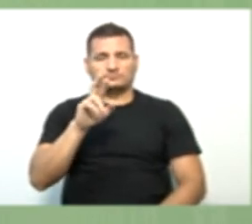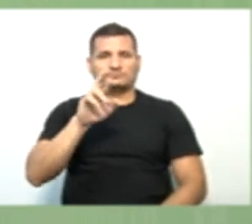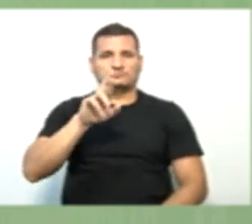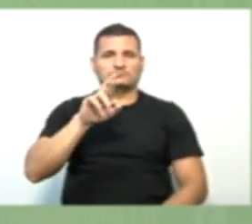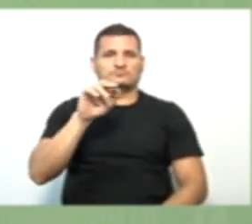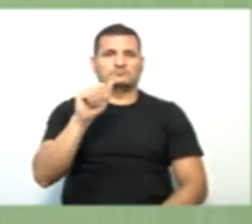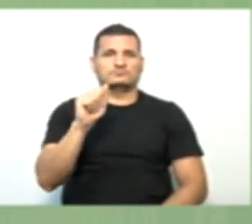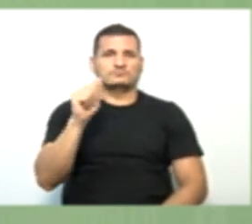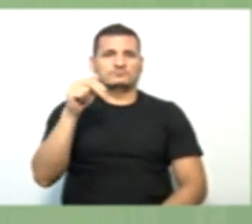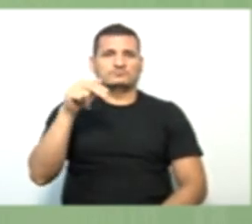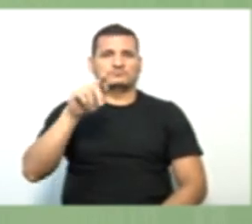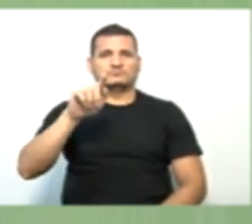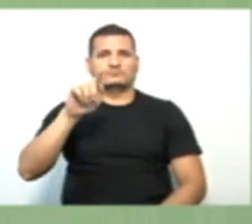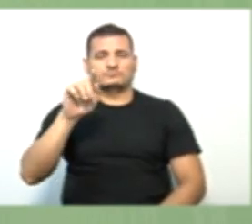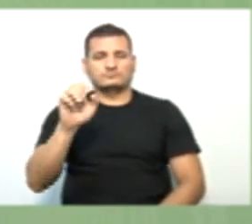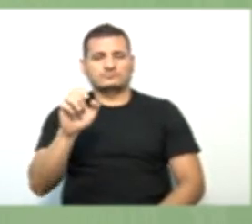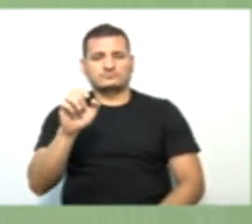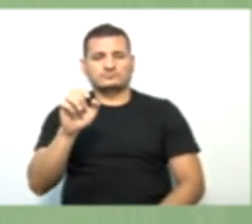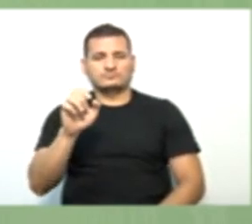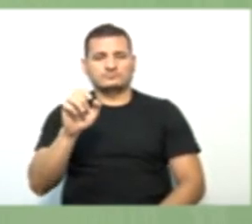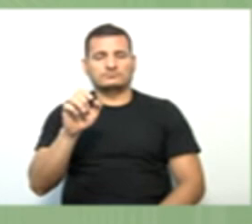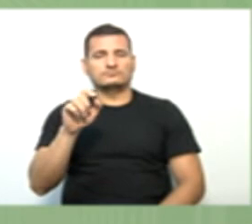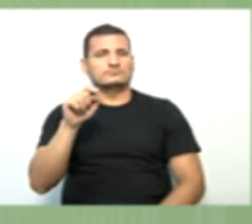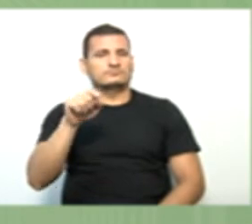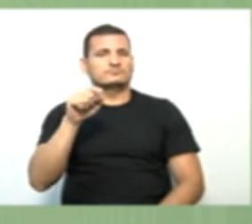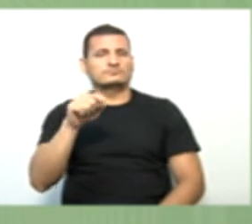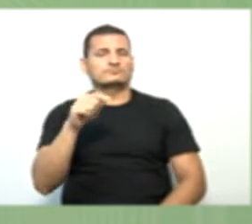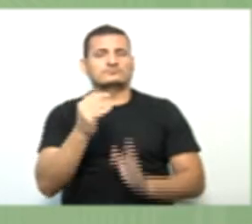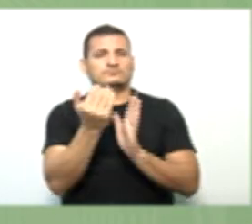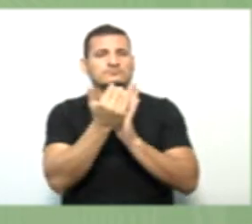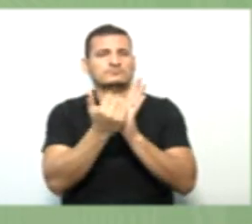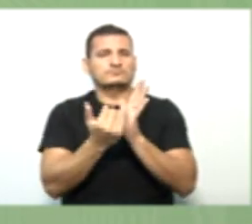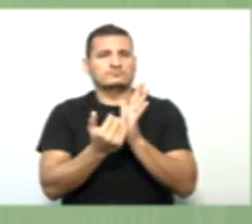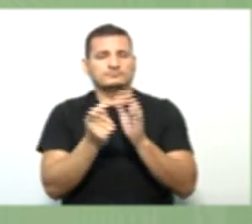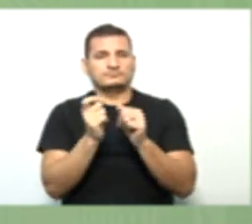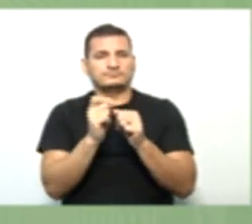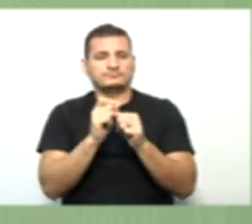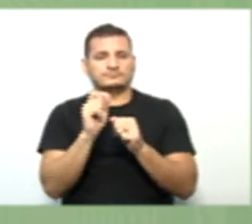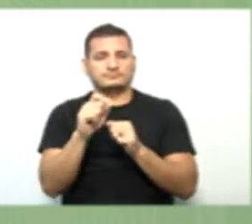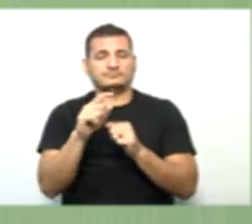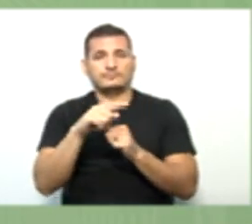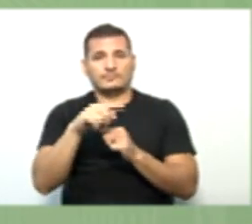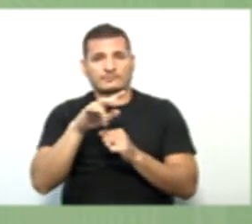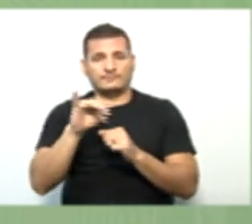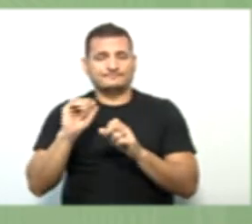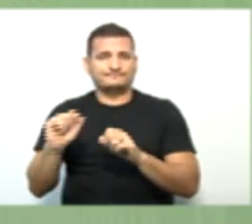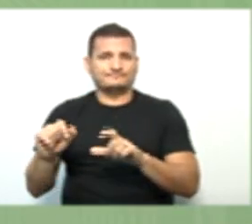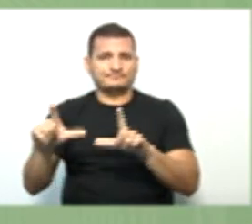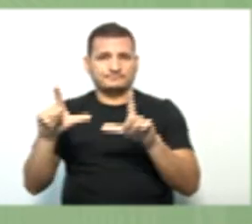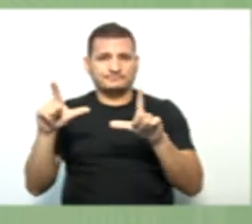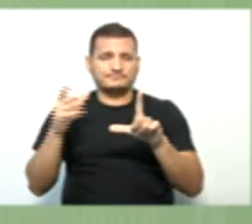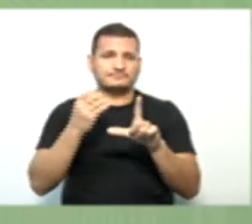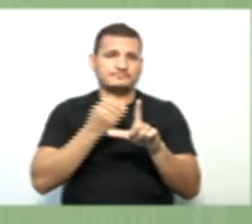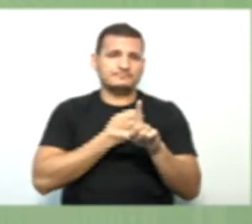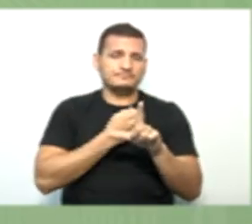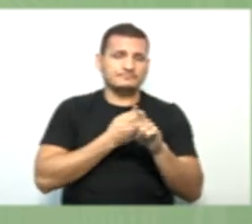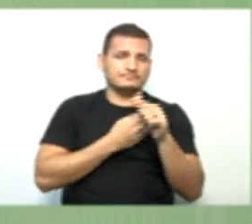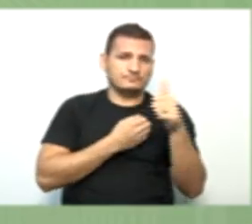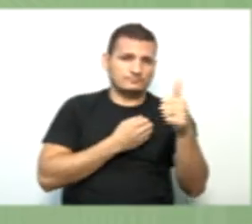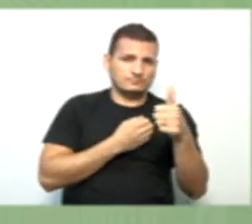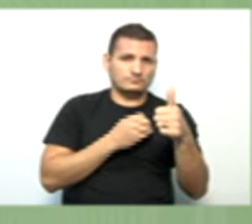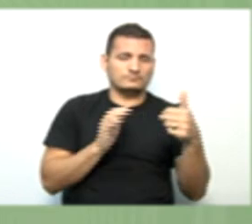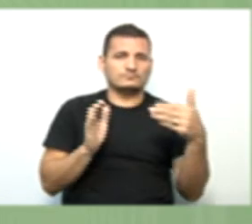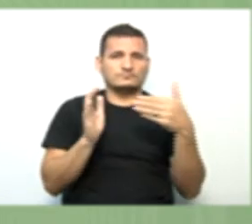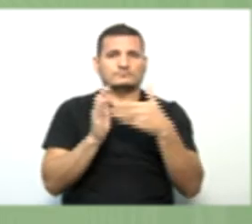range, né? Então, o que vai fazer esse programa? Ele vai imprimir os números de 1 até